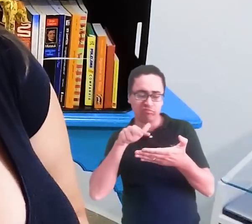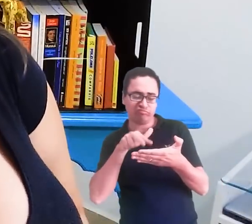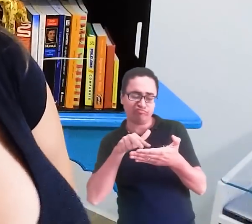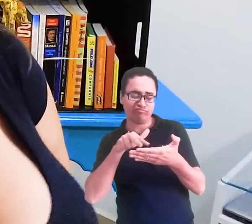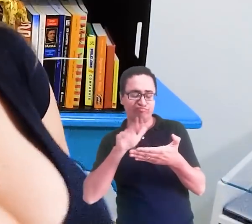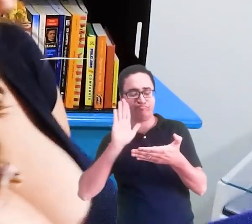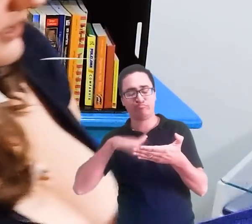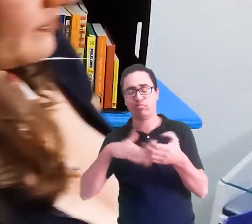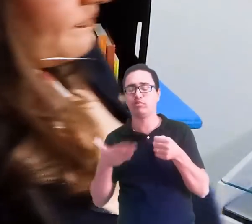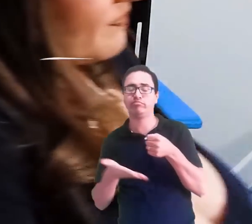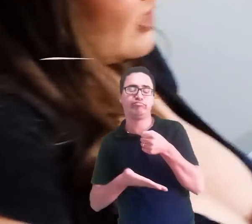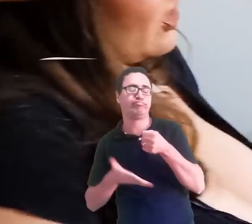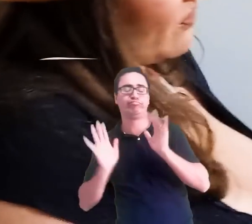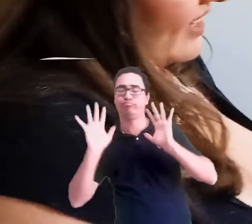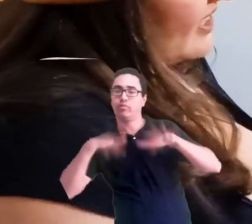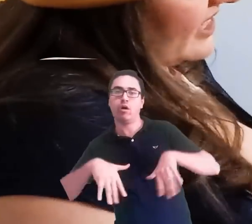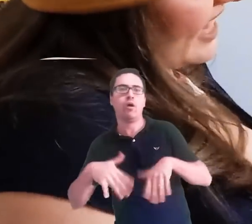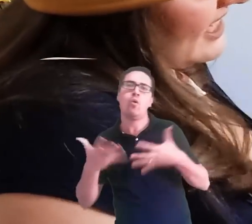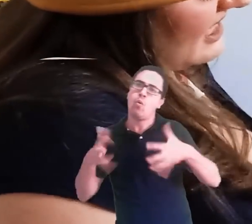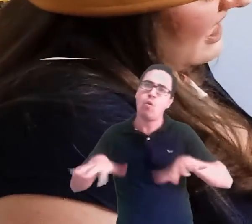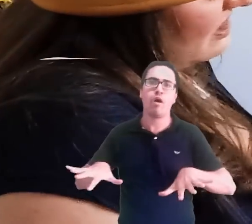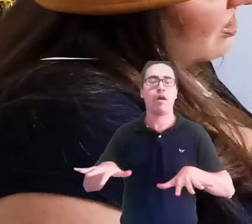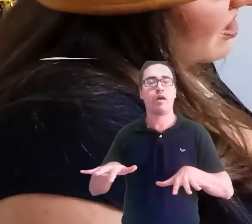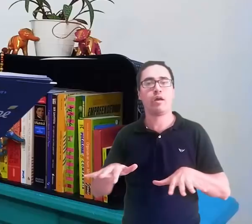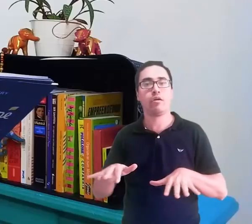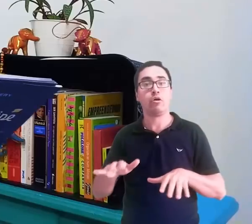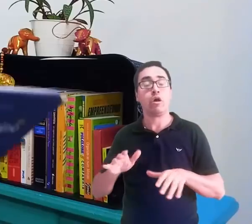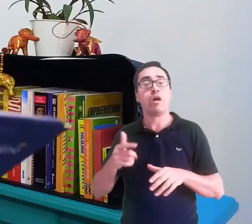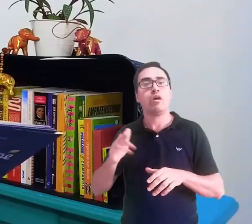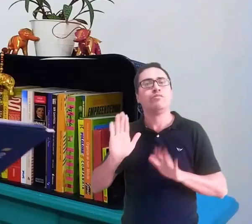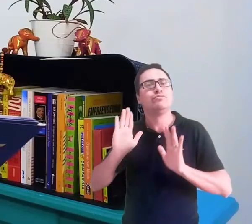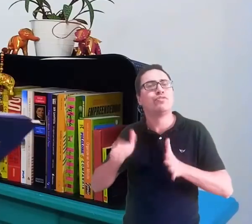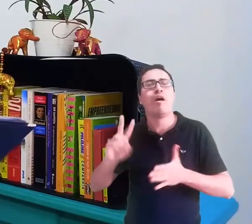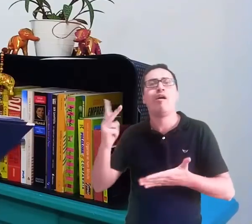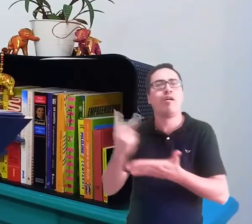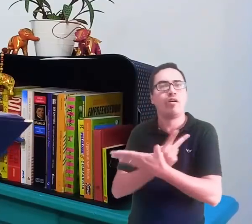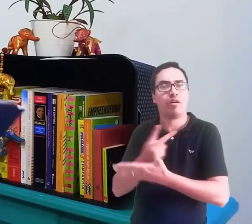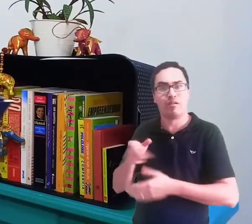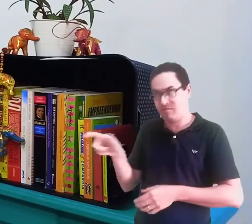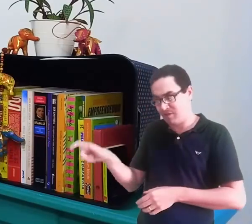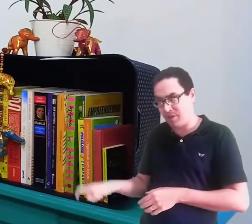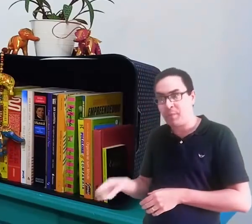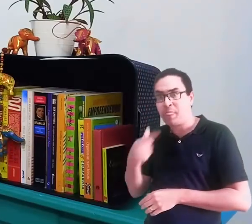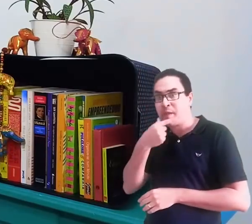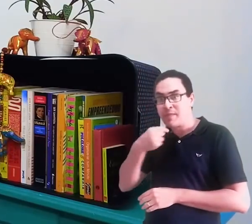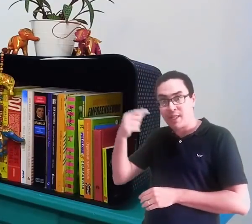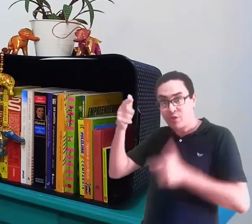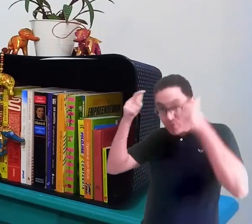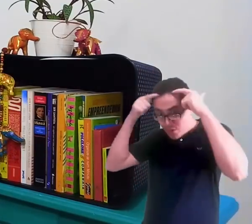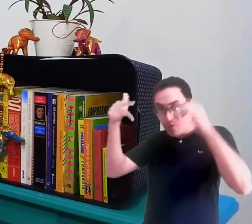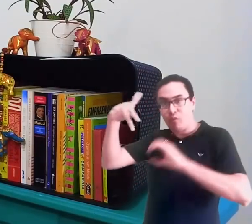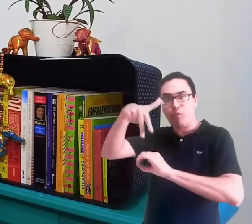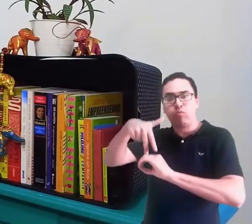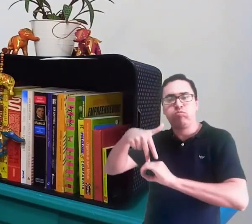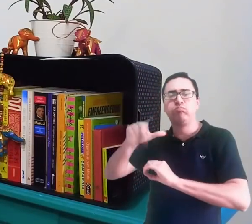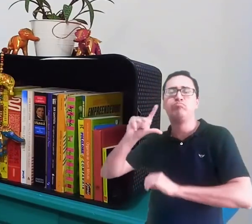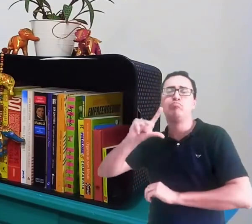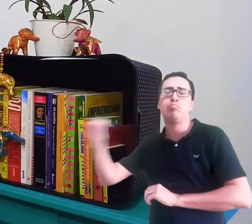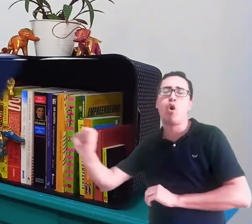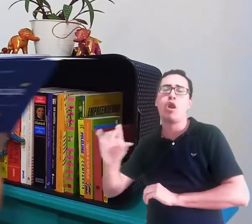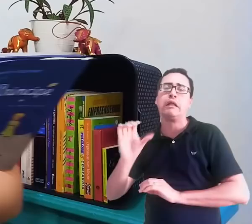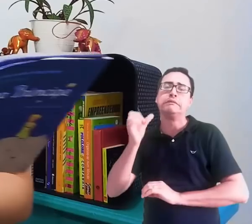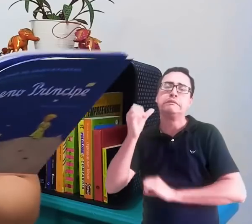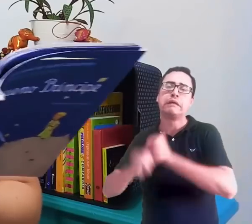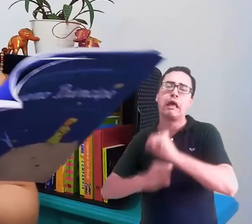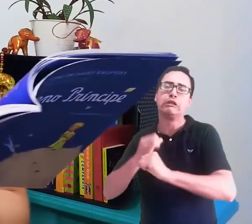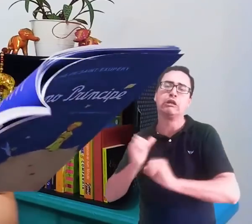das lembranças. Já faz 6 anos que meu amigo se foi com seu carneiro. Se tento descrevê-lo